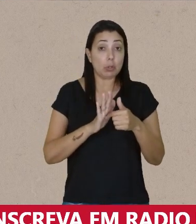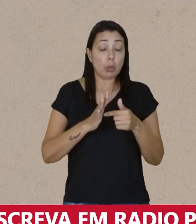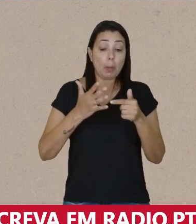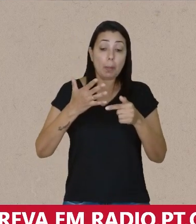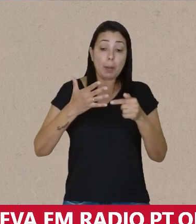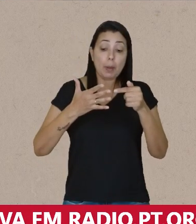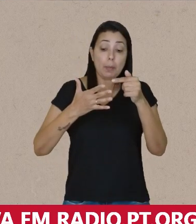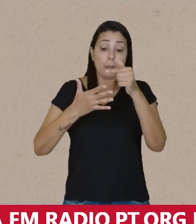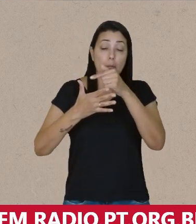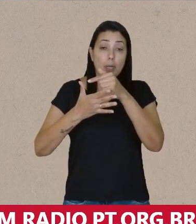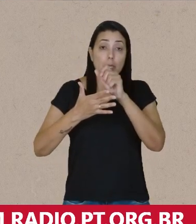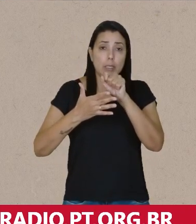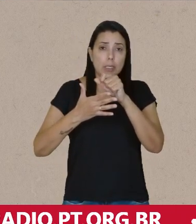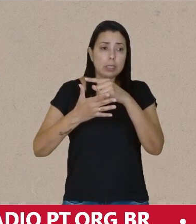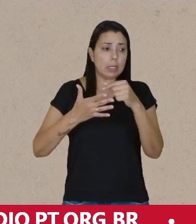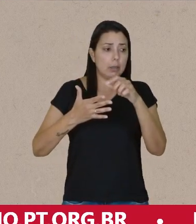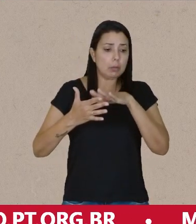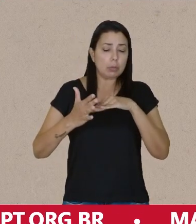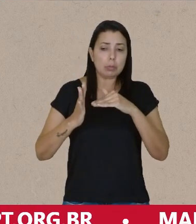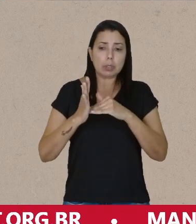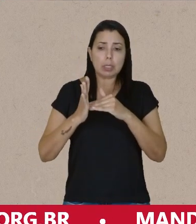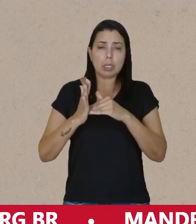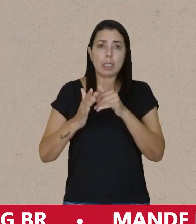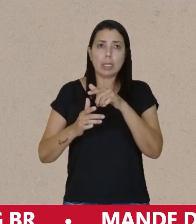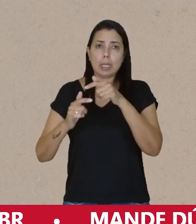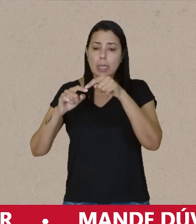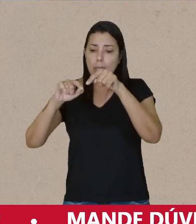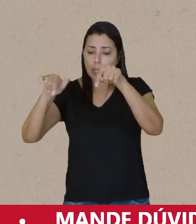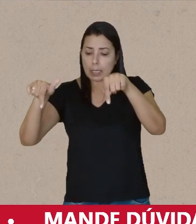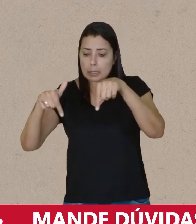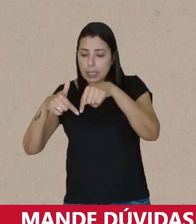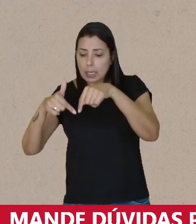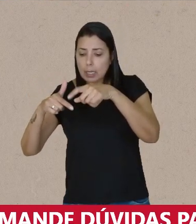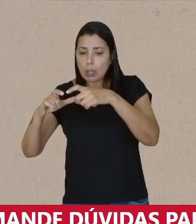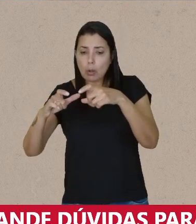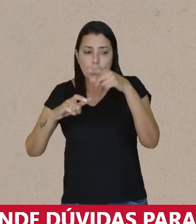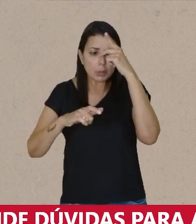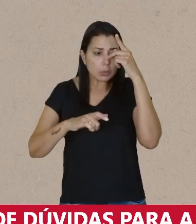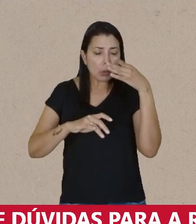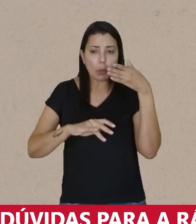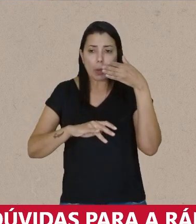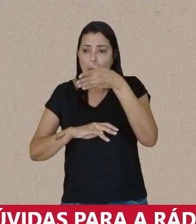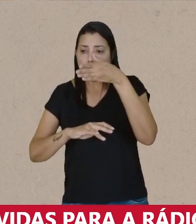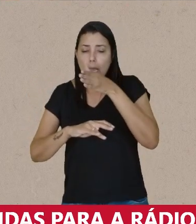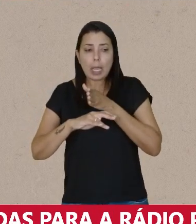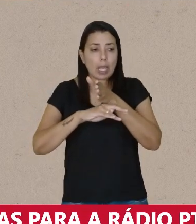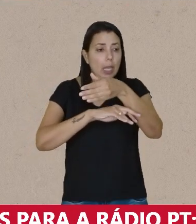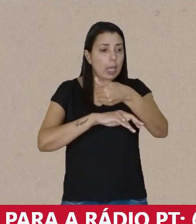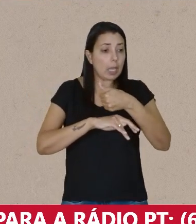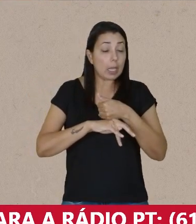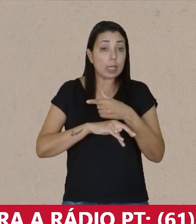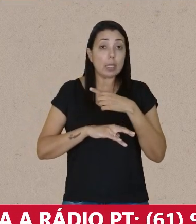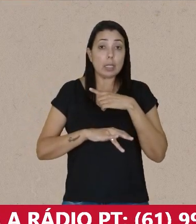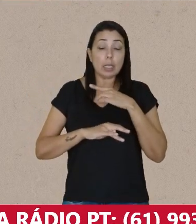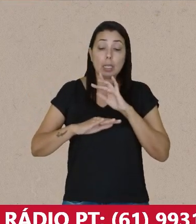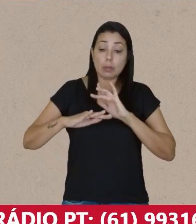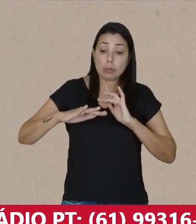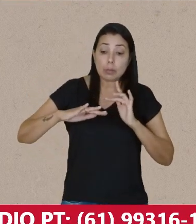elementos das redes sociais, saiu do Senado Federal, lá daquela sala onde pouca gente pode acessar e tal, tomou as